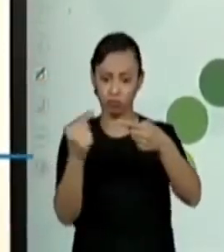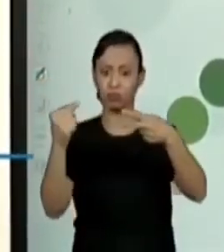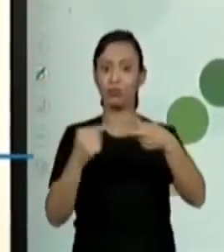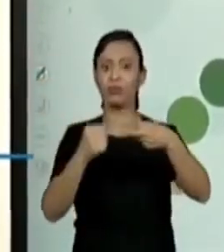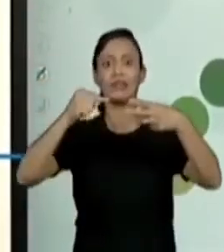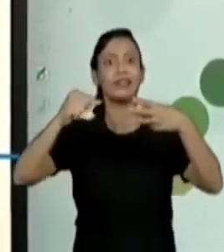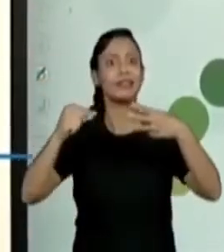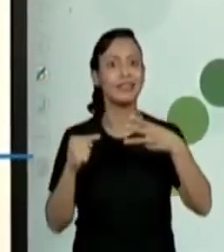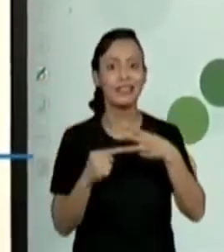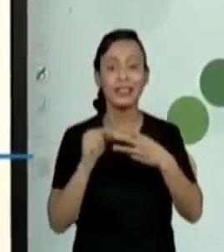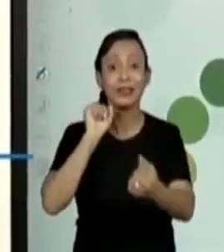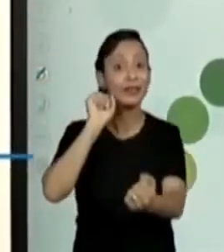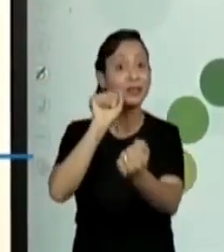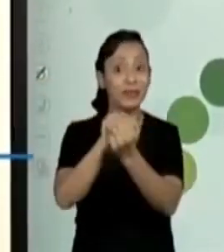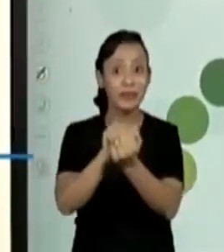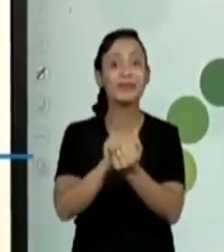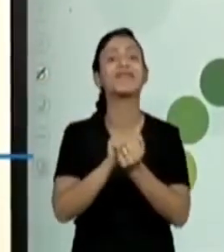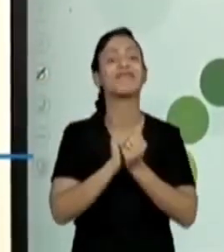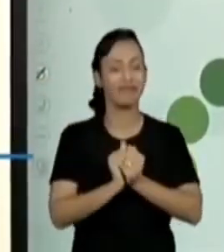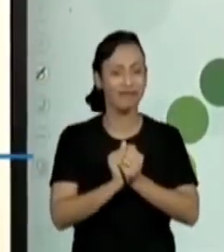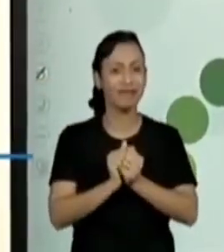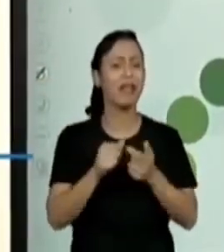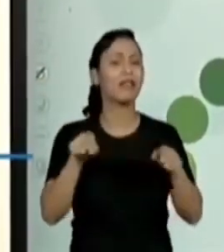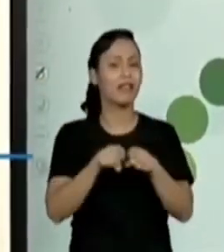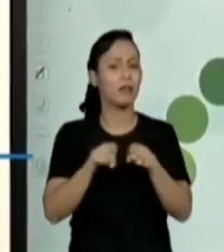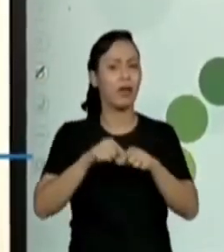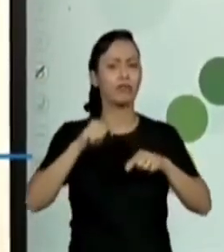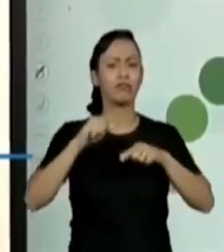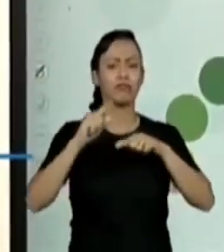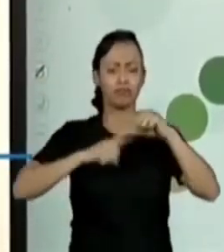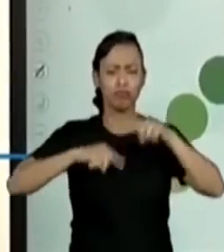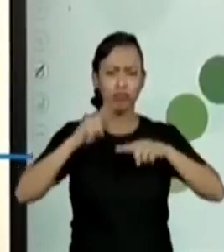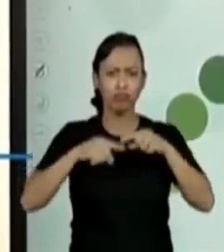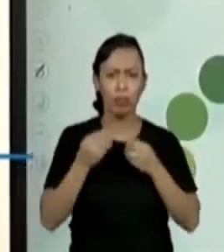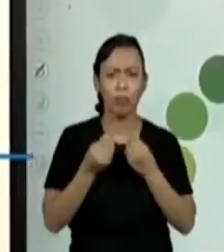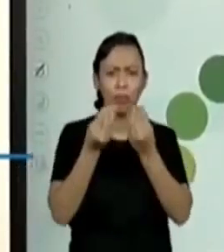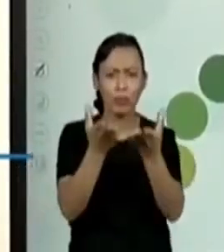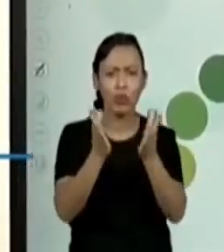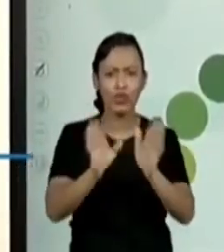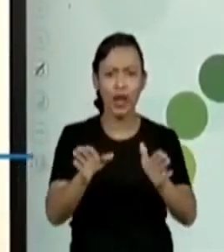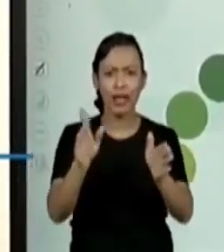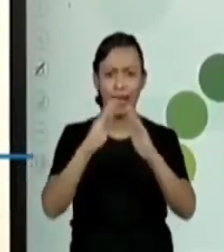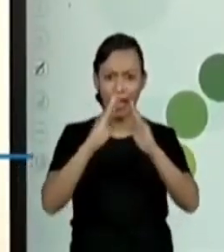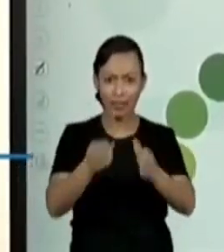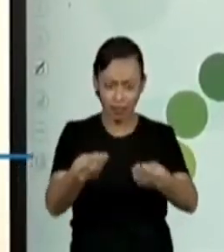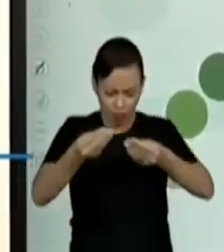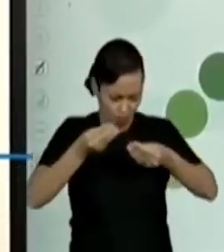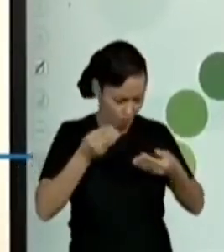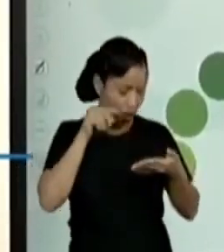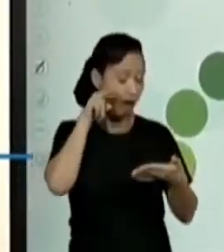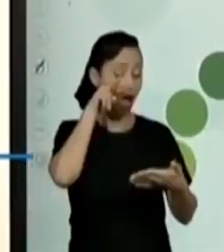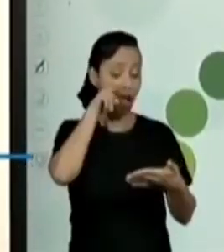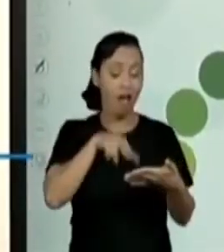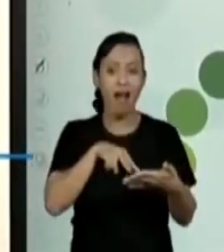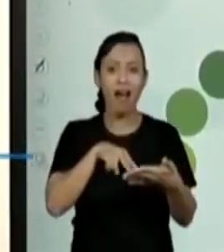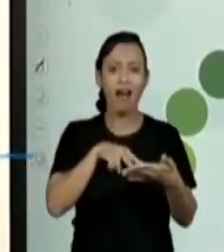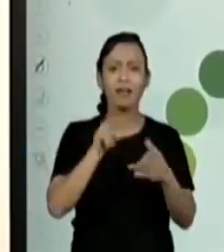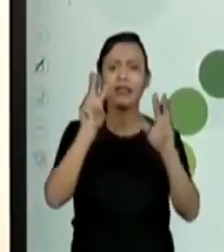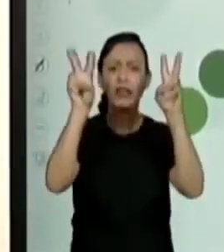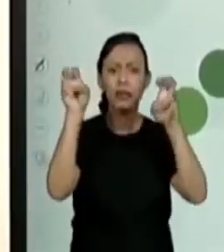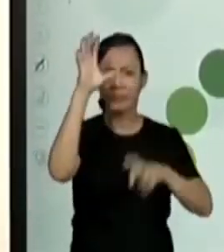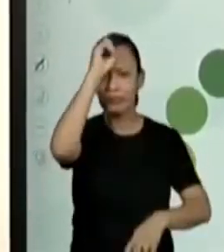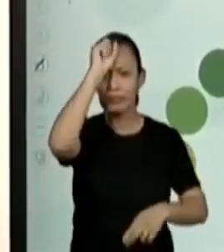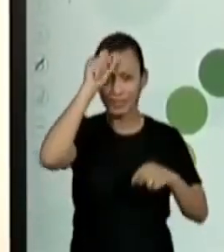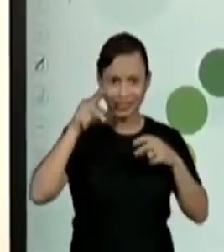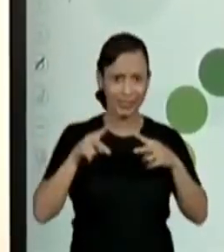matemática estamos trabalhando com material do aprender sempre com a sequência didática número dois nossa